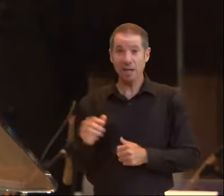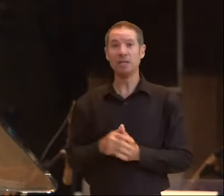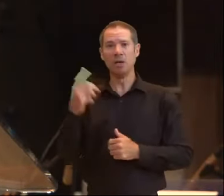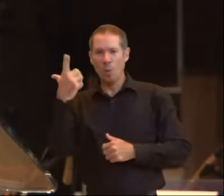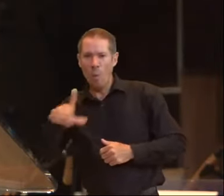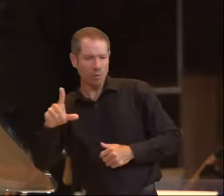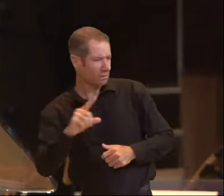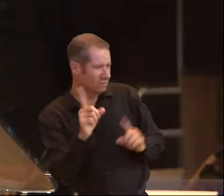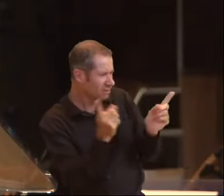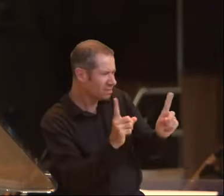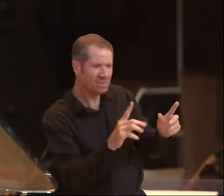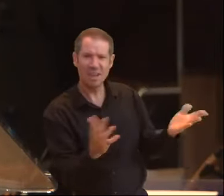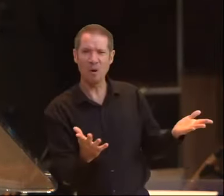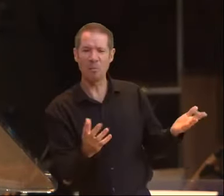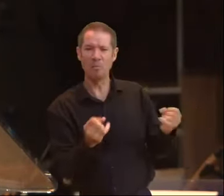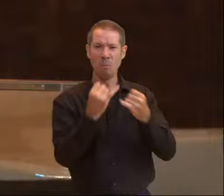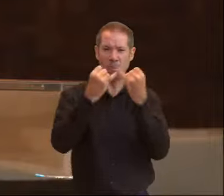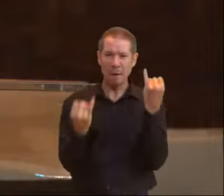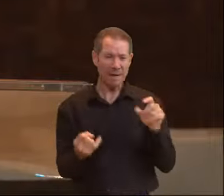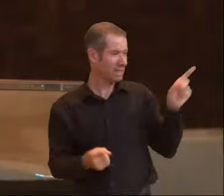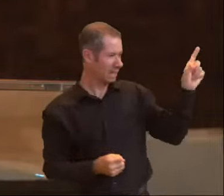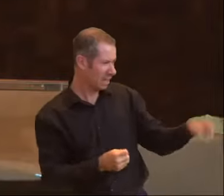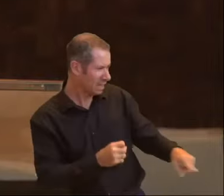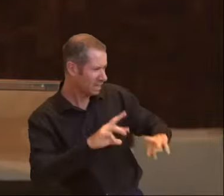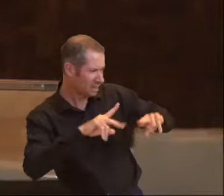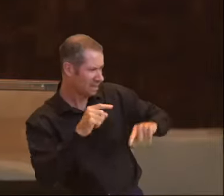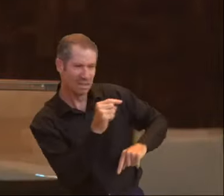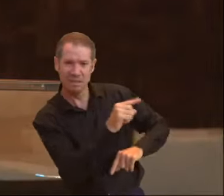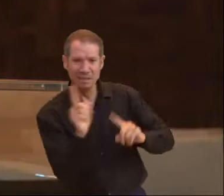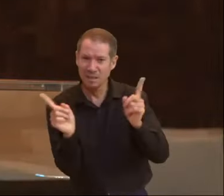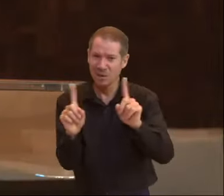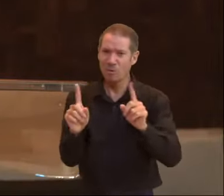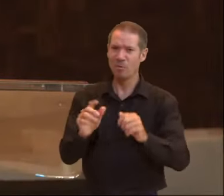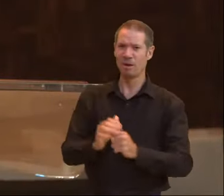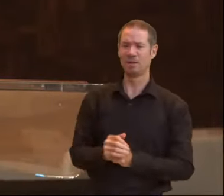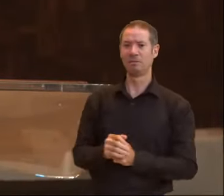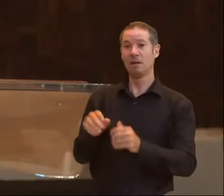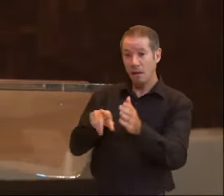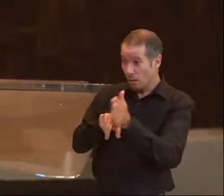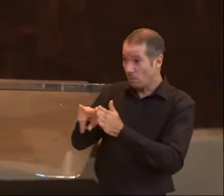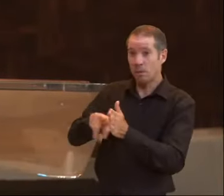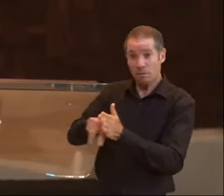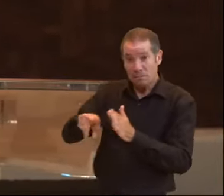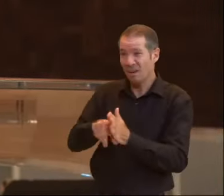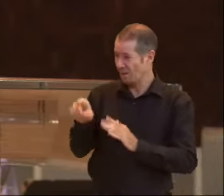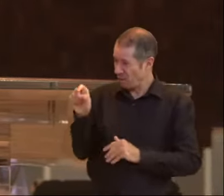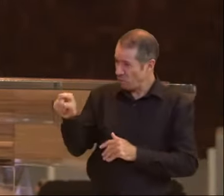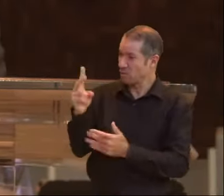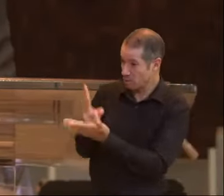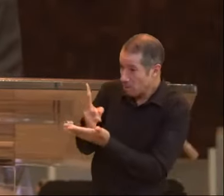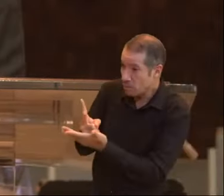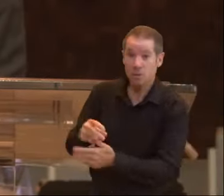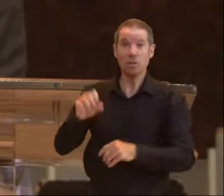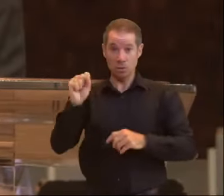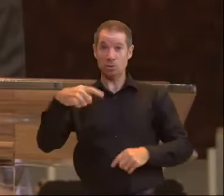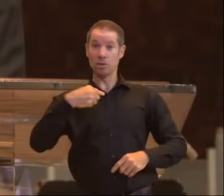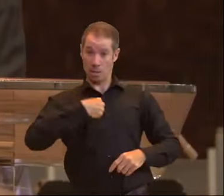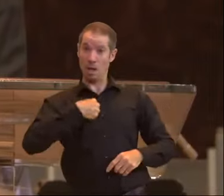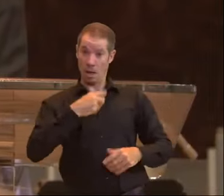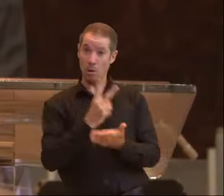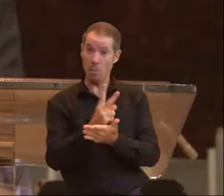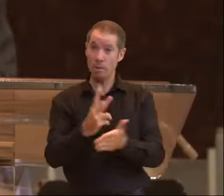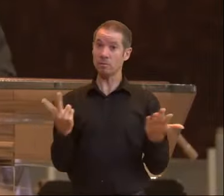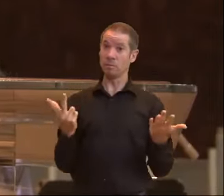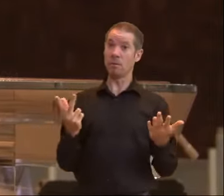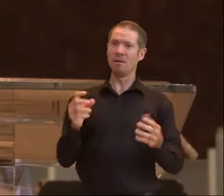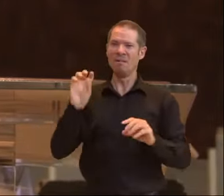Outros diziam: não, parece com ele, mas não é ele. E perguntaram: é você mesmo? Sim, sou eu mesmo.